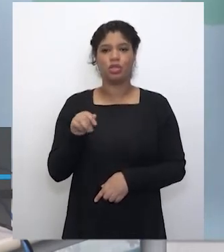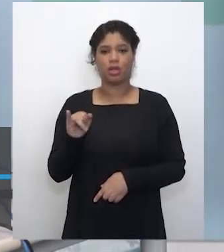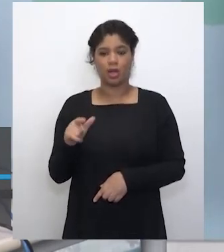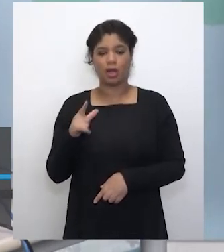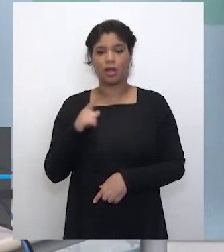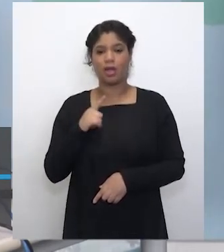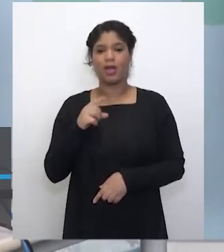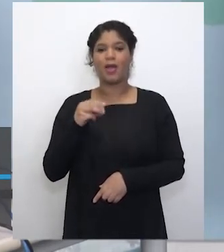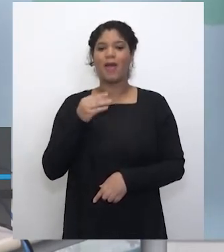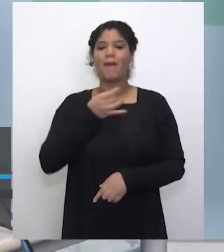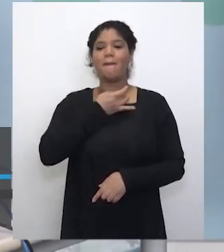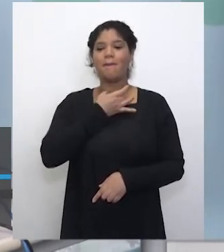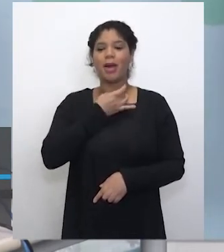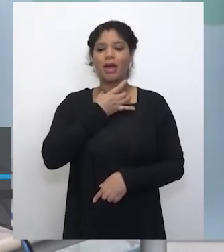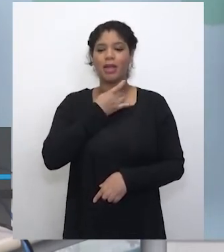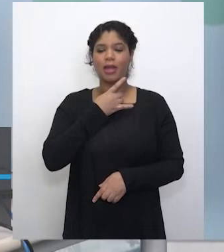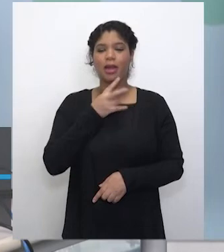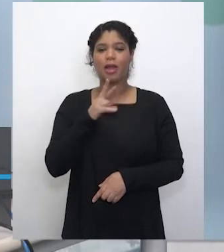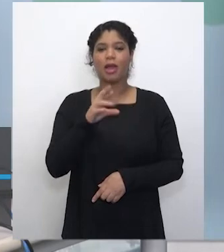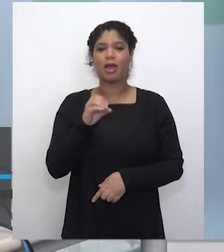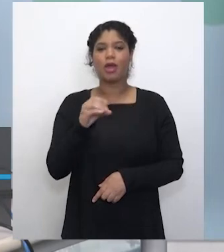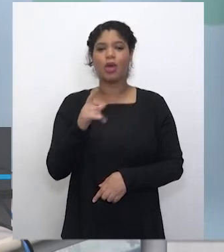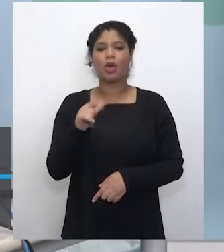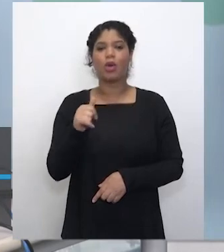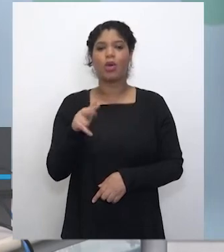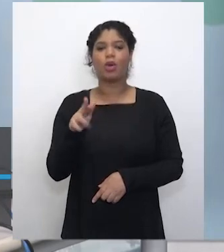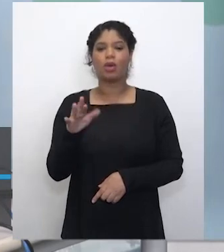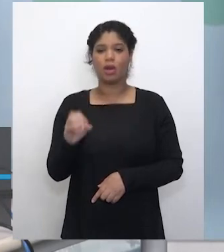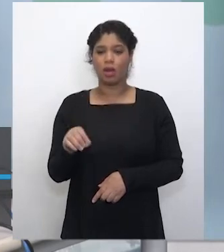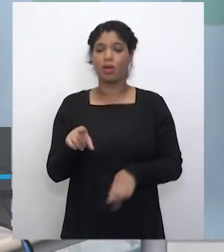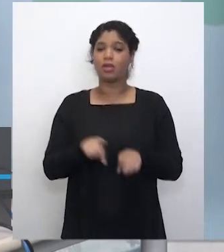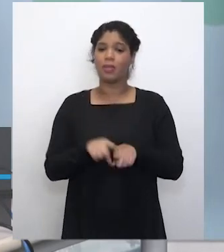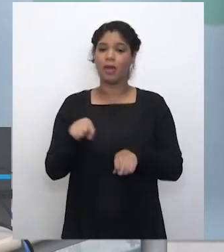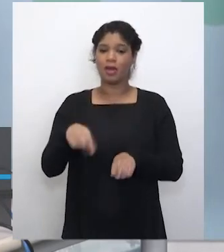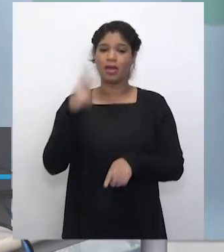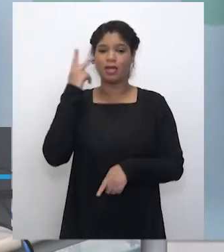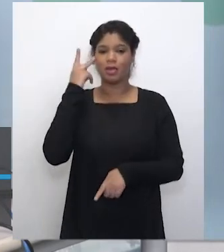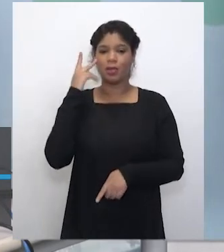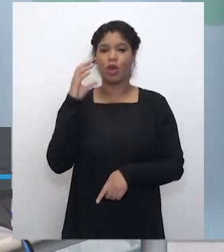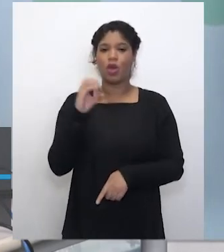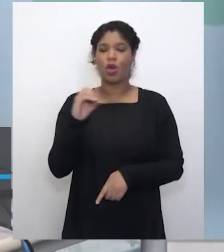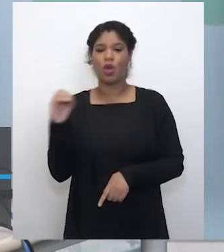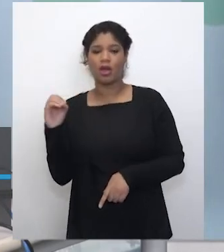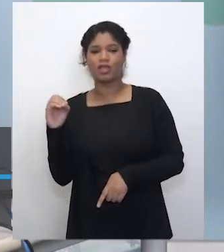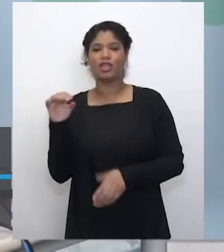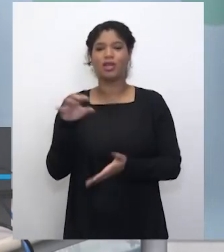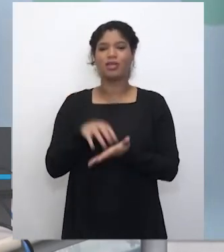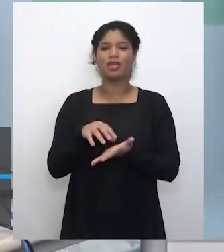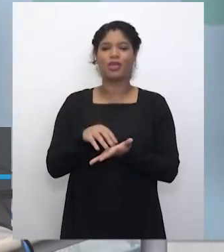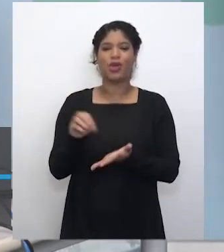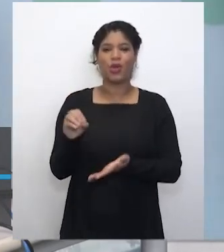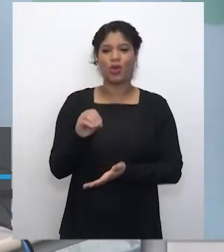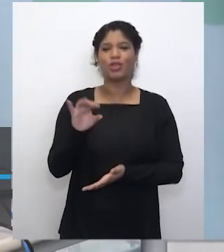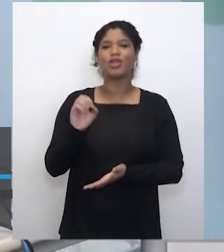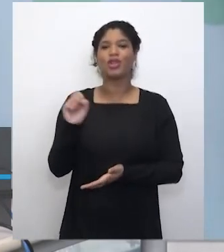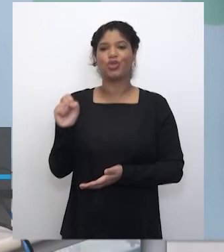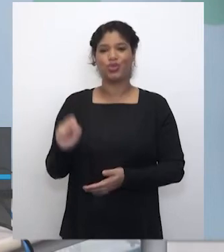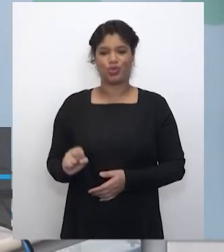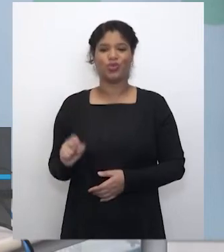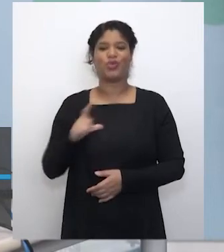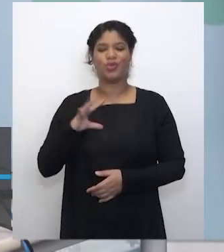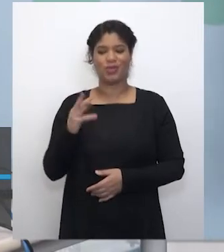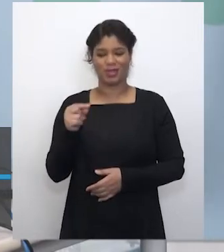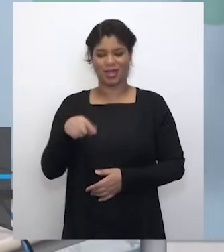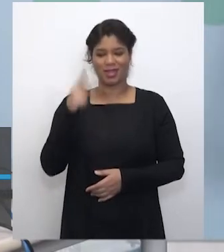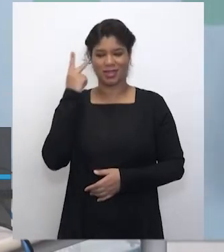Alto, Marília, Rio Claro, Cruzália. E, claro, diretoria aqui de São Paulo, Oeste, Centro-Oeste, Centro-Sul, Sul, ok? Vamos lá,